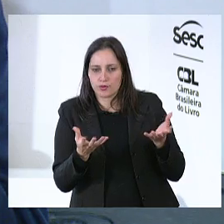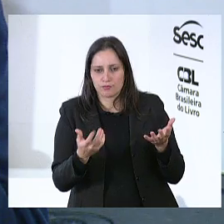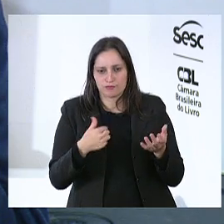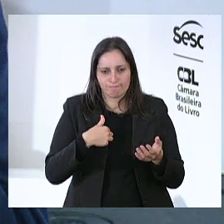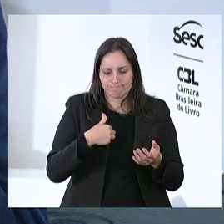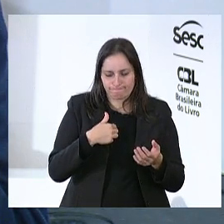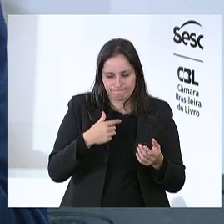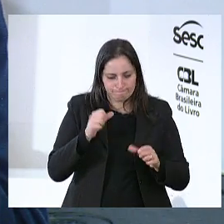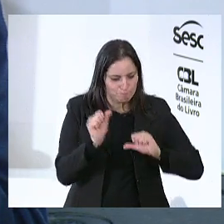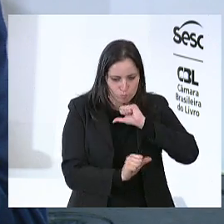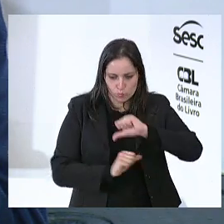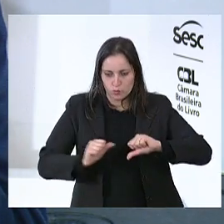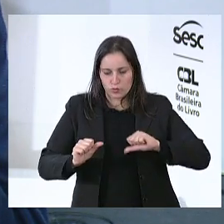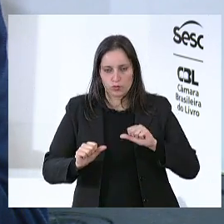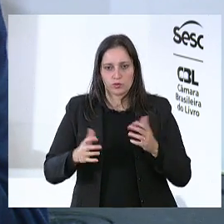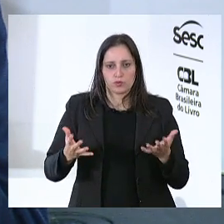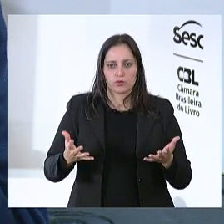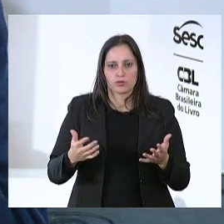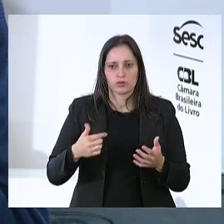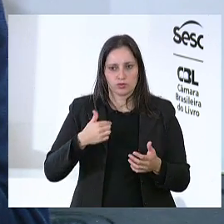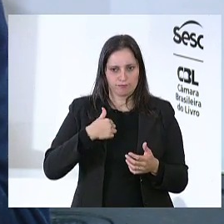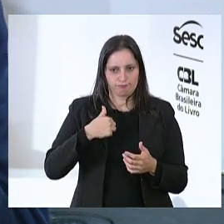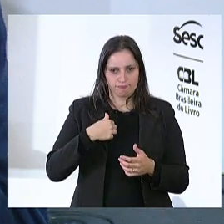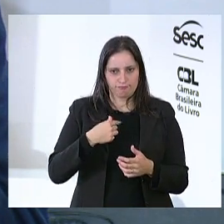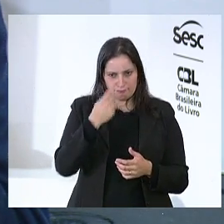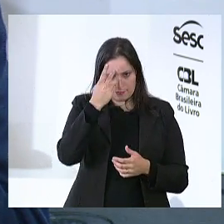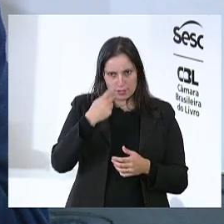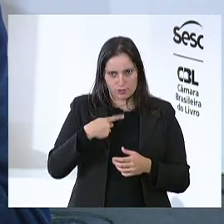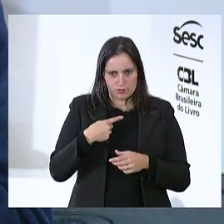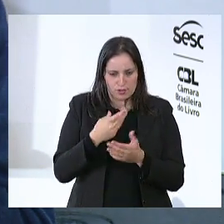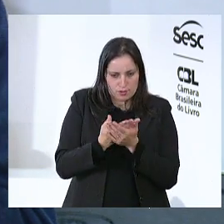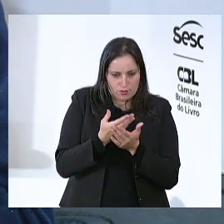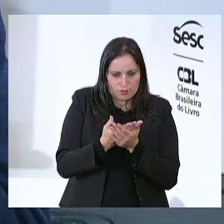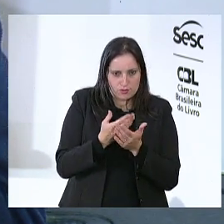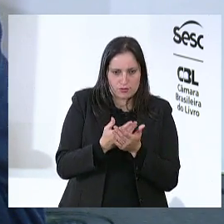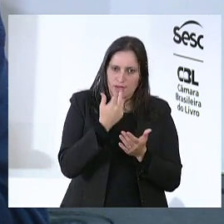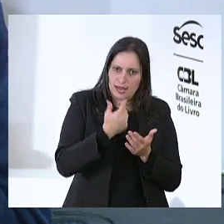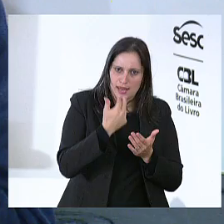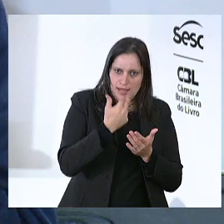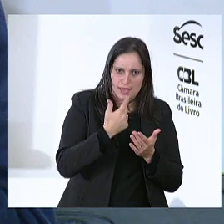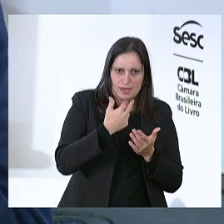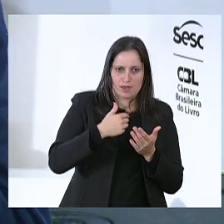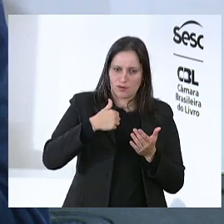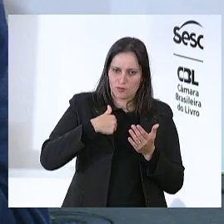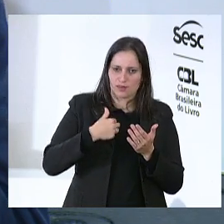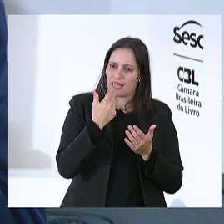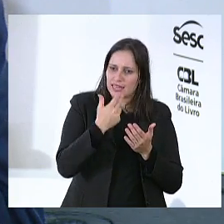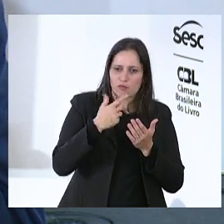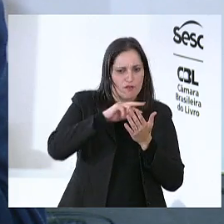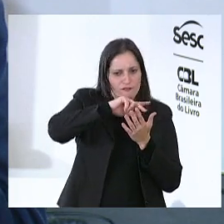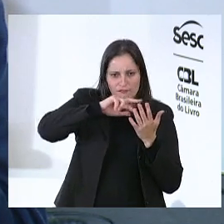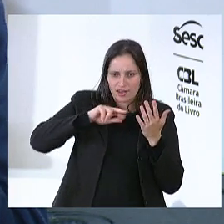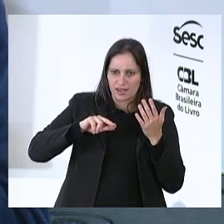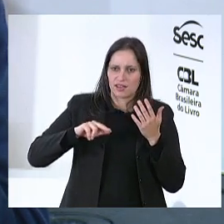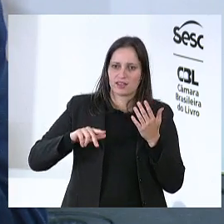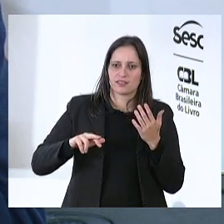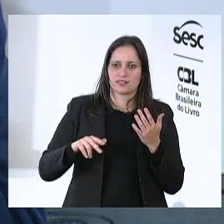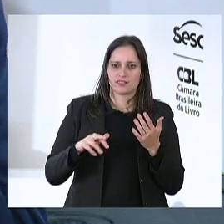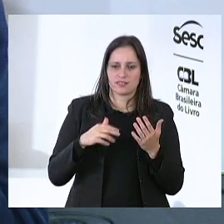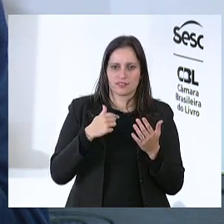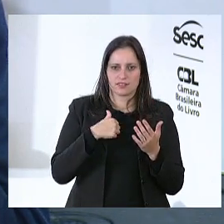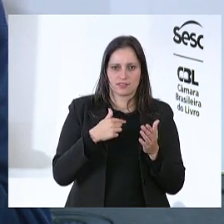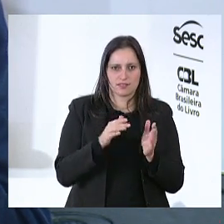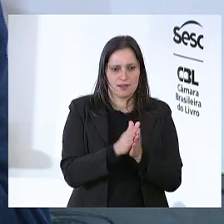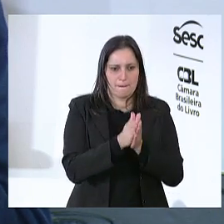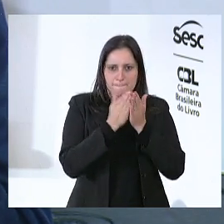essa mudança, né? Minha área é linguística, eu sempre gostei de idiomas, eu falo uma carrada de línguas. Eu li a Bíblia no